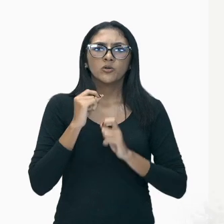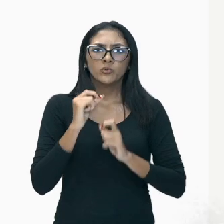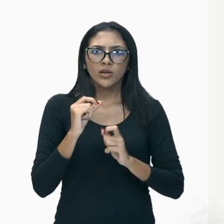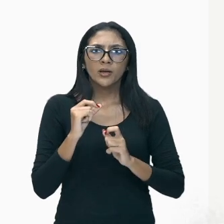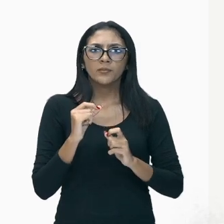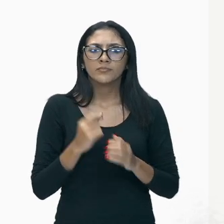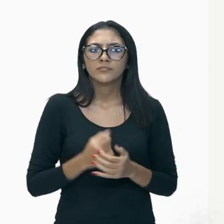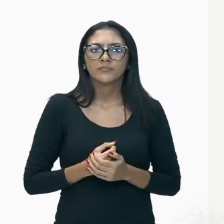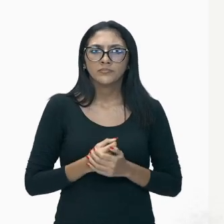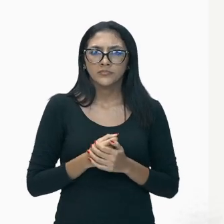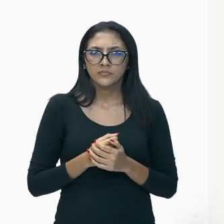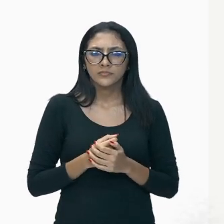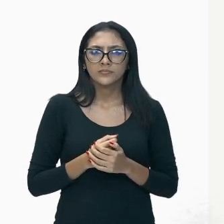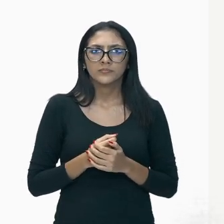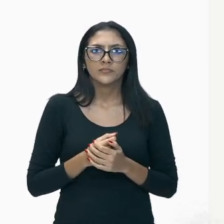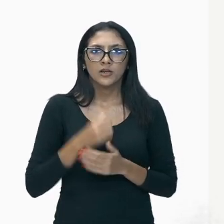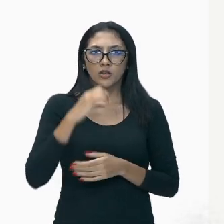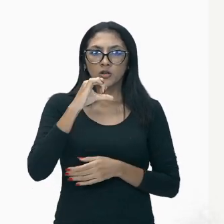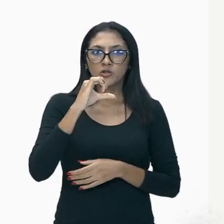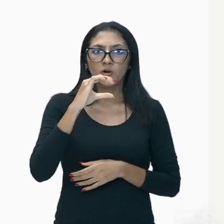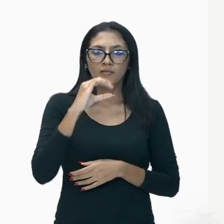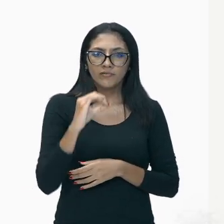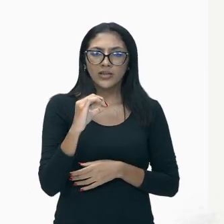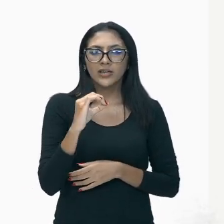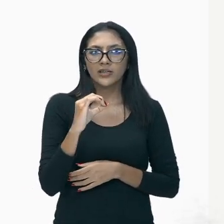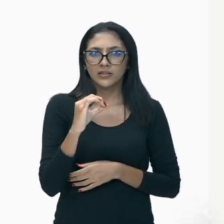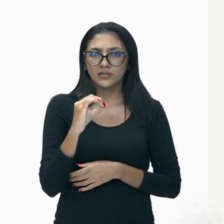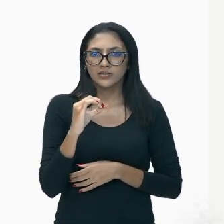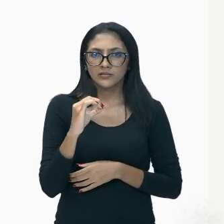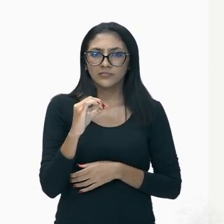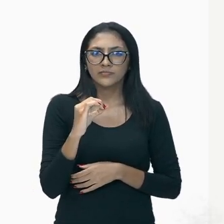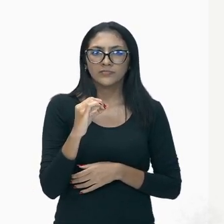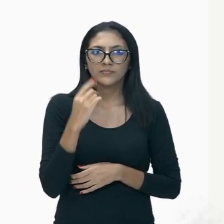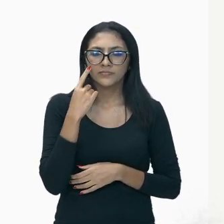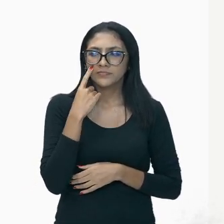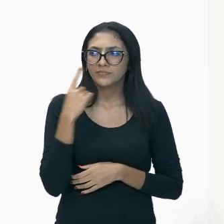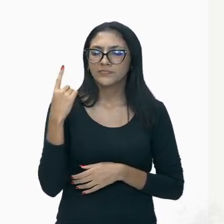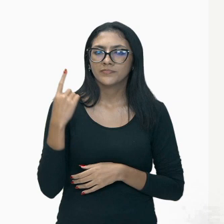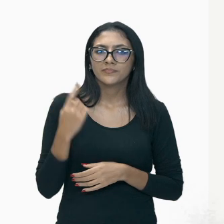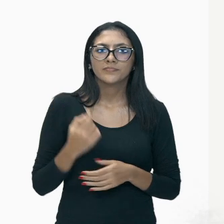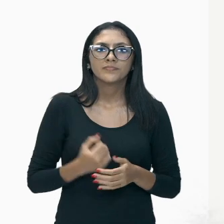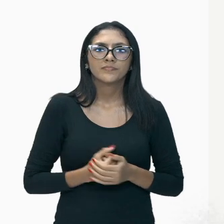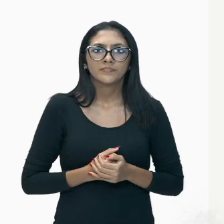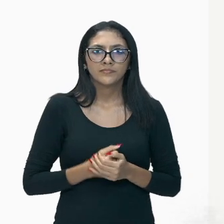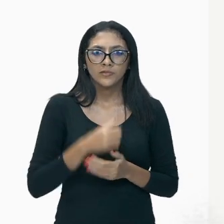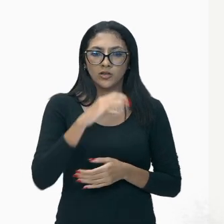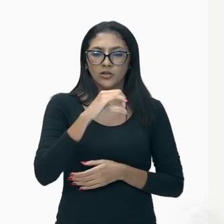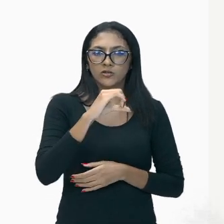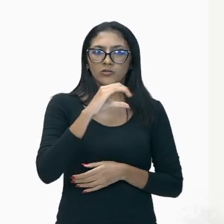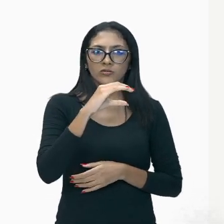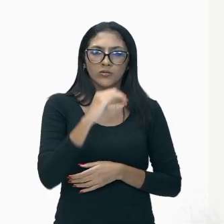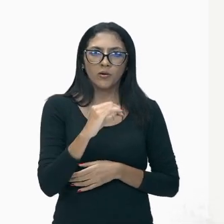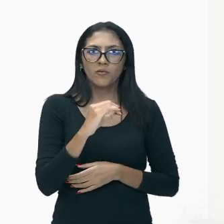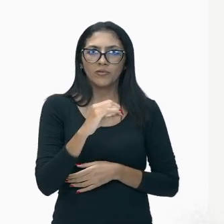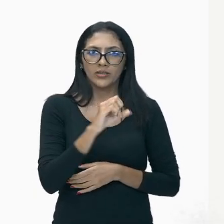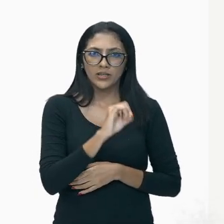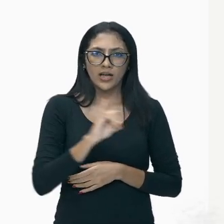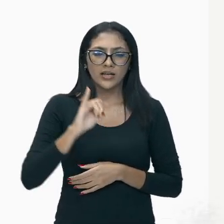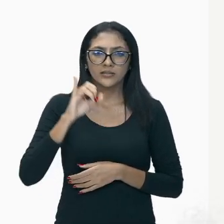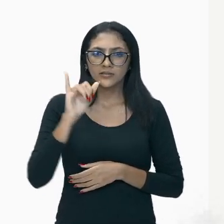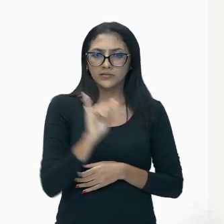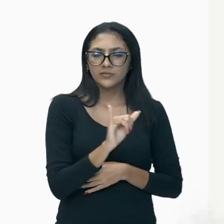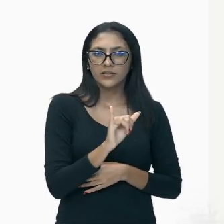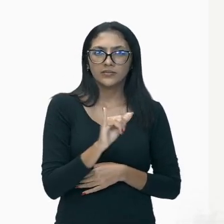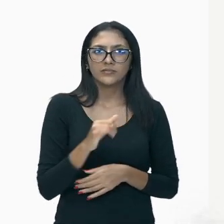90 watts. Potência, tá aqui, ó. potência watts, 90 watts a